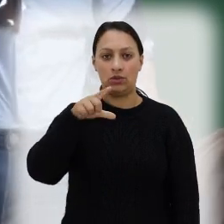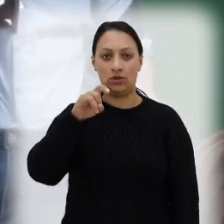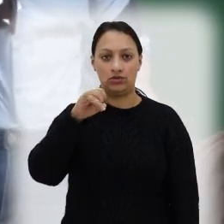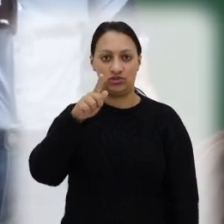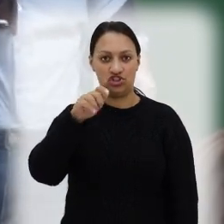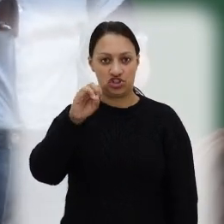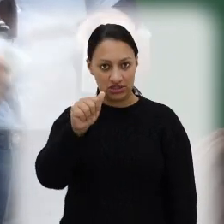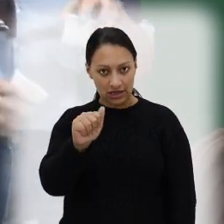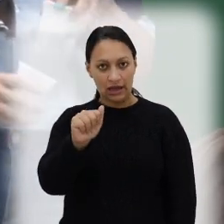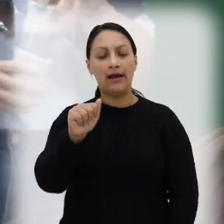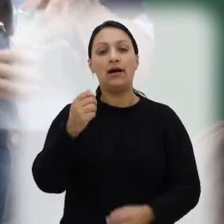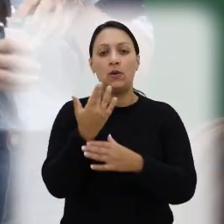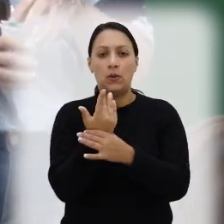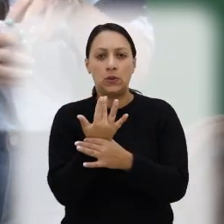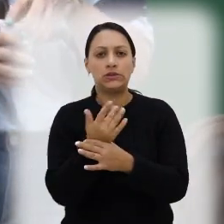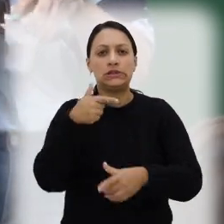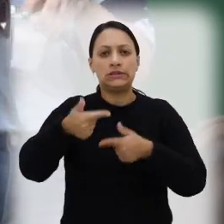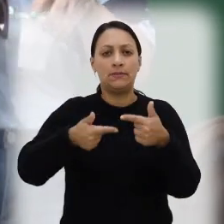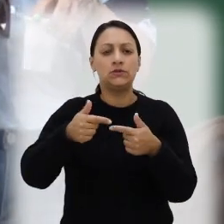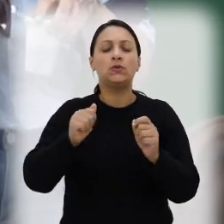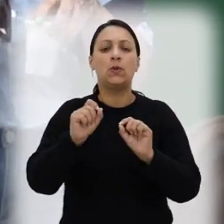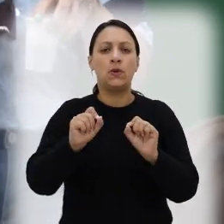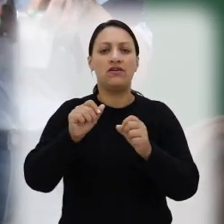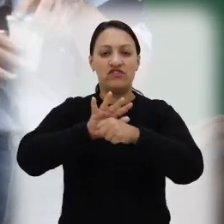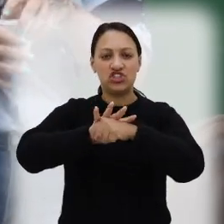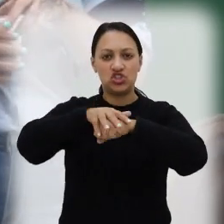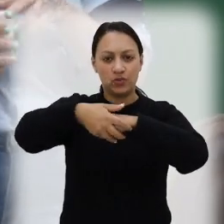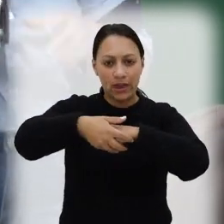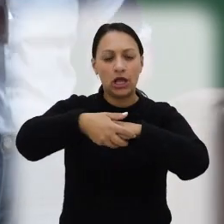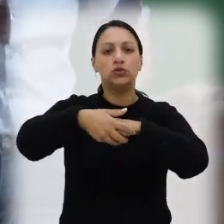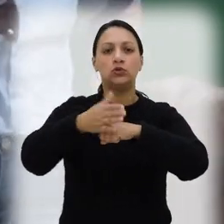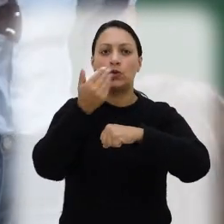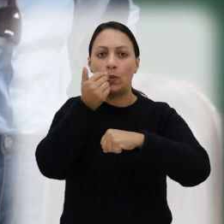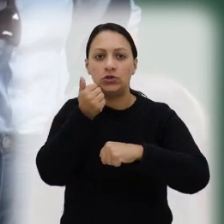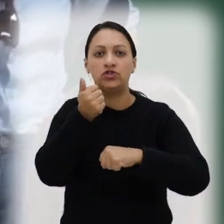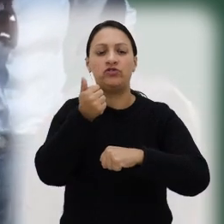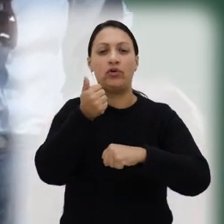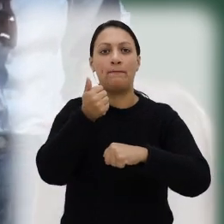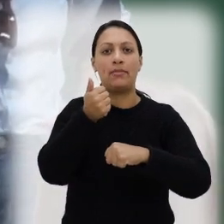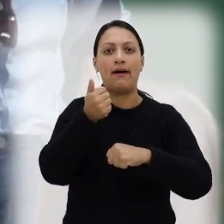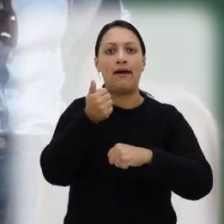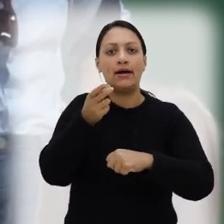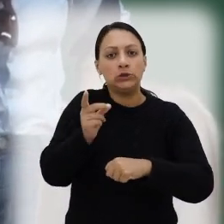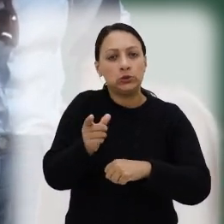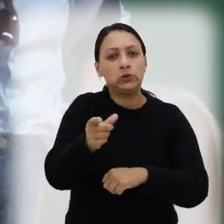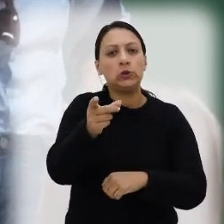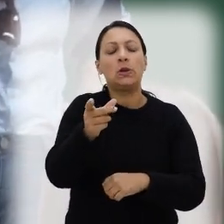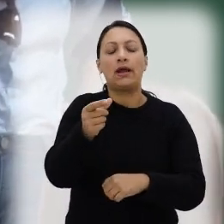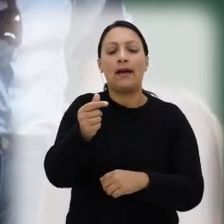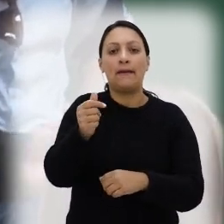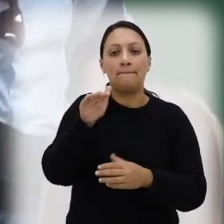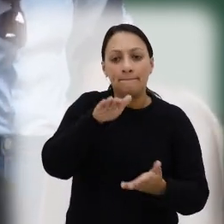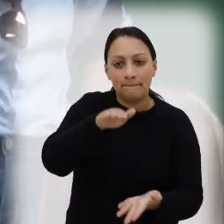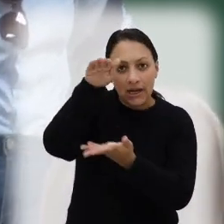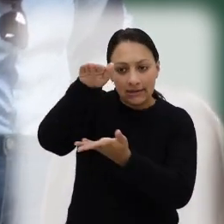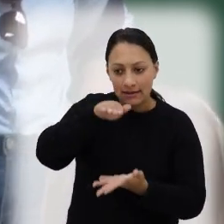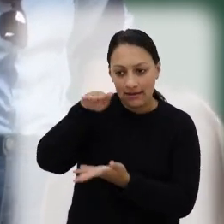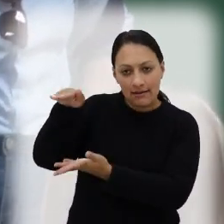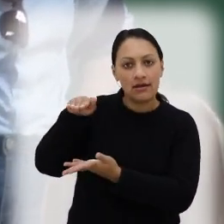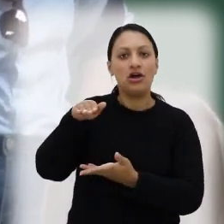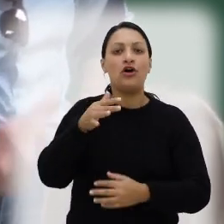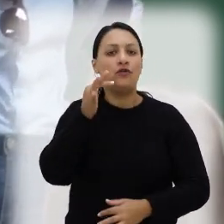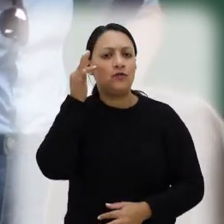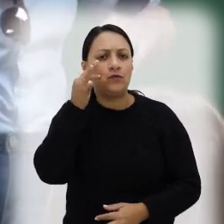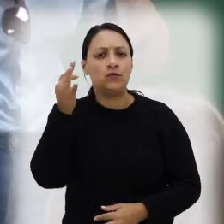trabalha com a obtenção de revestimentos comestíveis para viabilização de maior tempo de prateleira de frutas, legumes e verduras. Esperamos aí com o